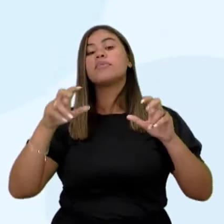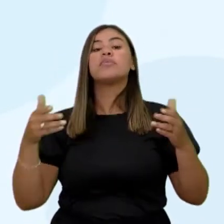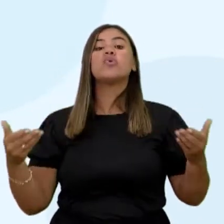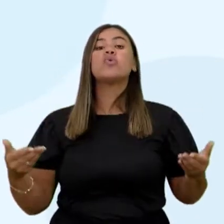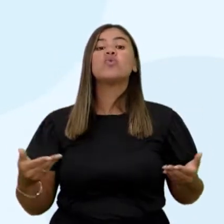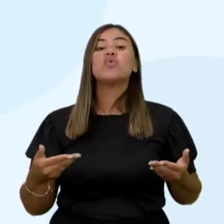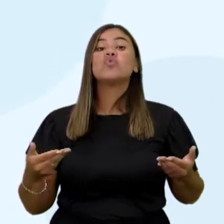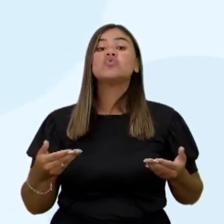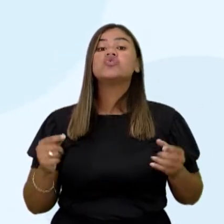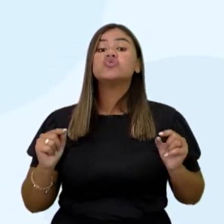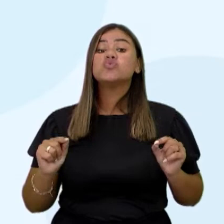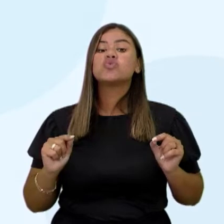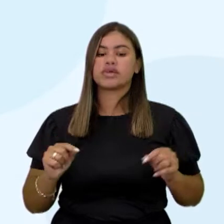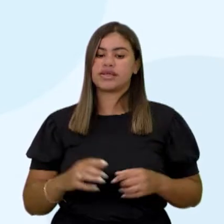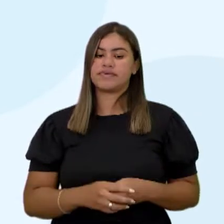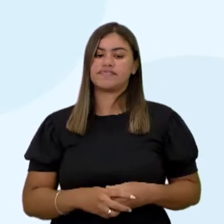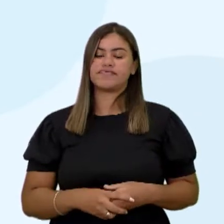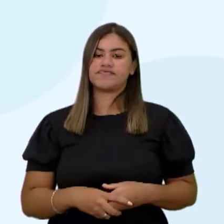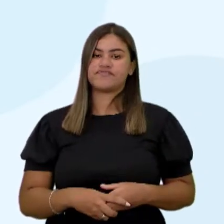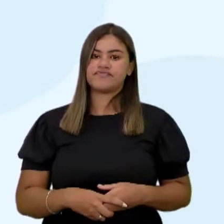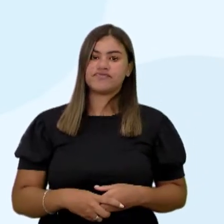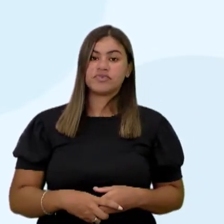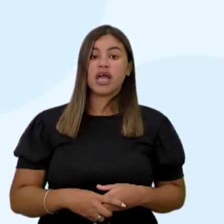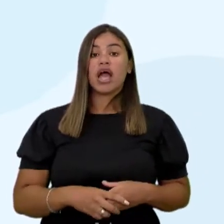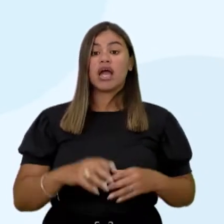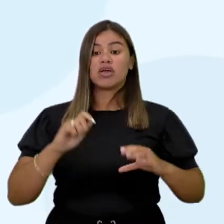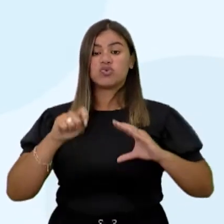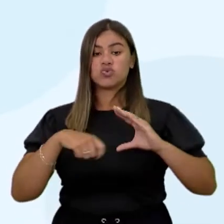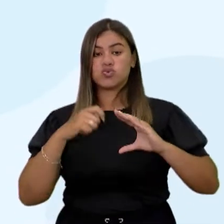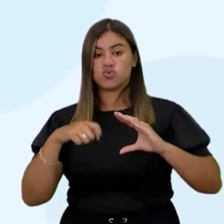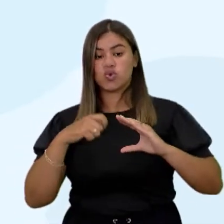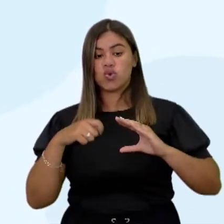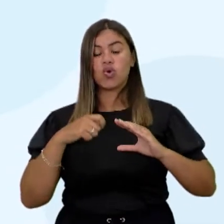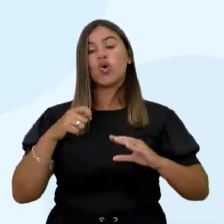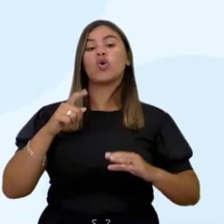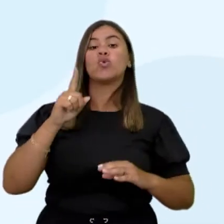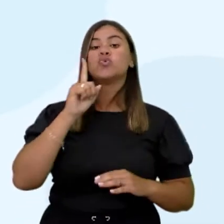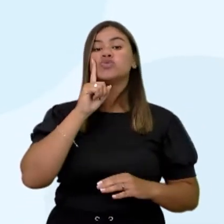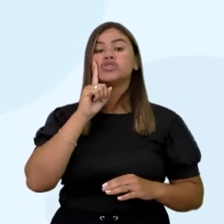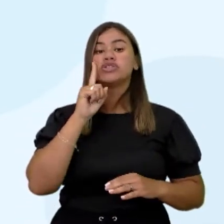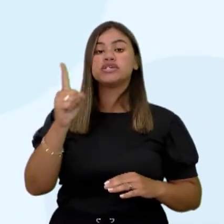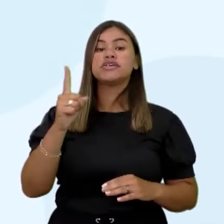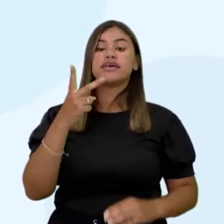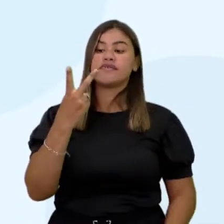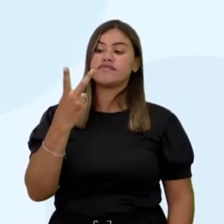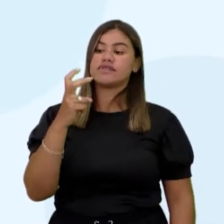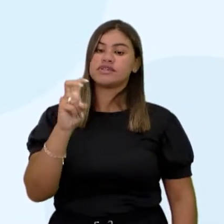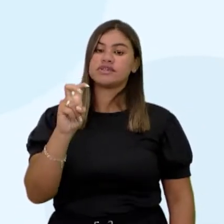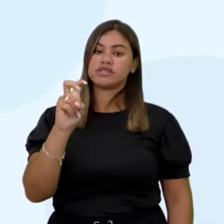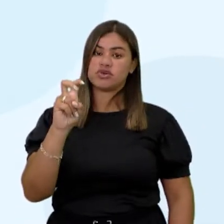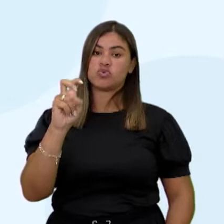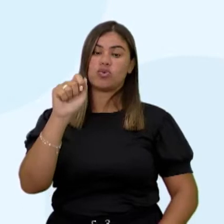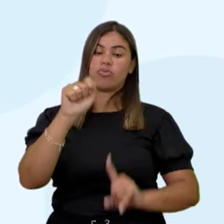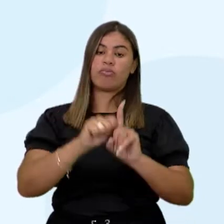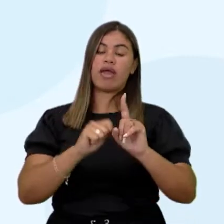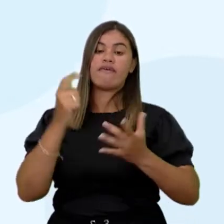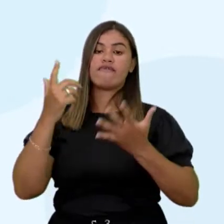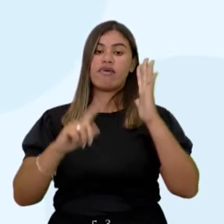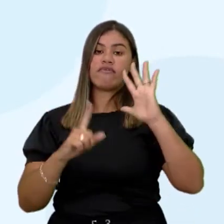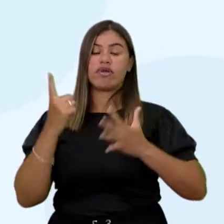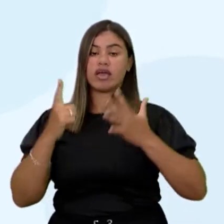vocês, pensem comigo. Aqui, a nossa aula está sendo gravada no dia 25 de fevereiro de 2022.